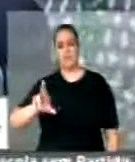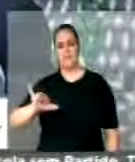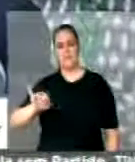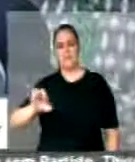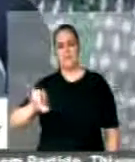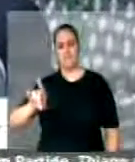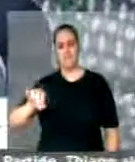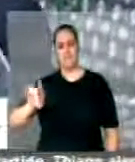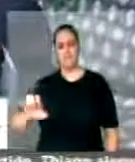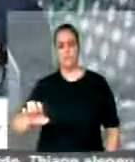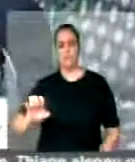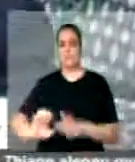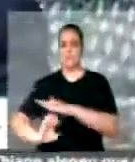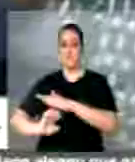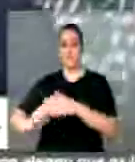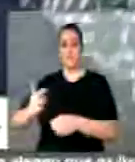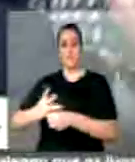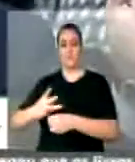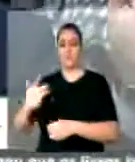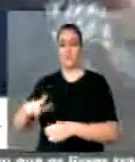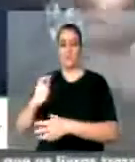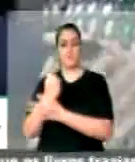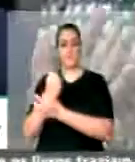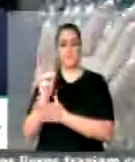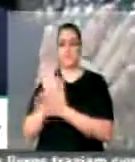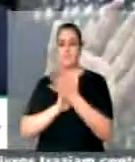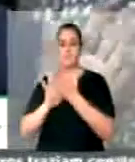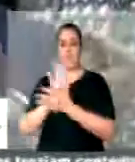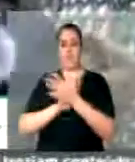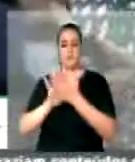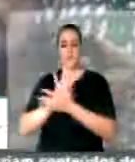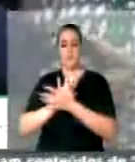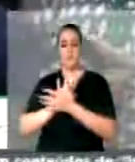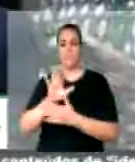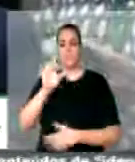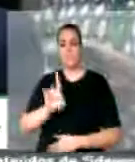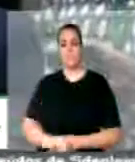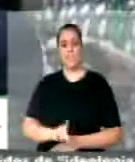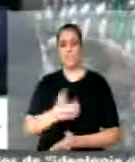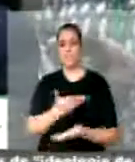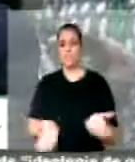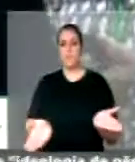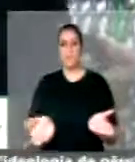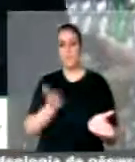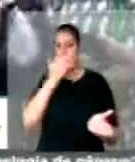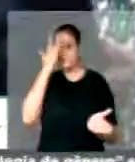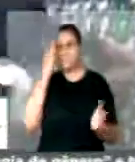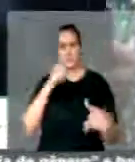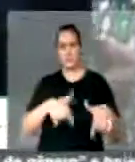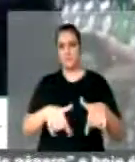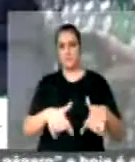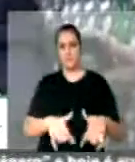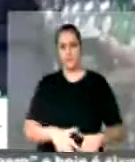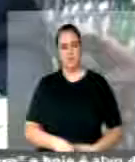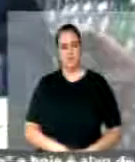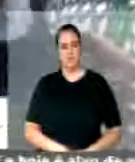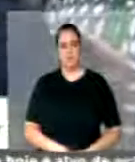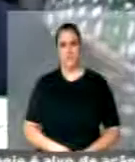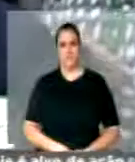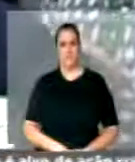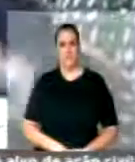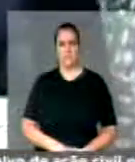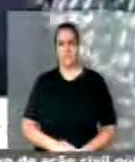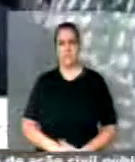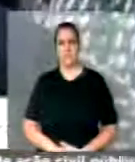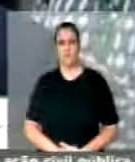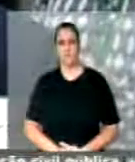será garantido. Os direitos serão abolidos das classes trabalhadoras. E o principal